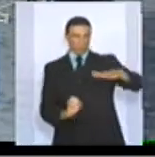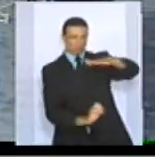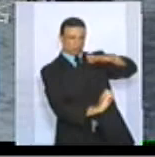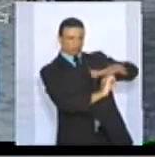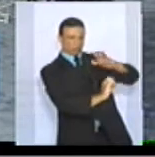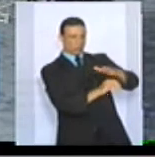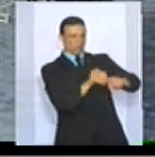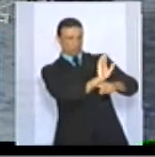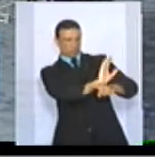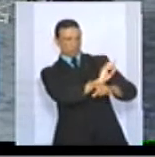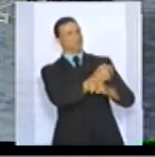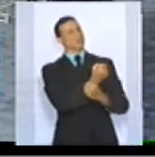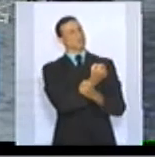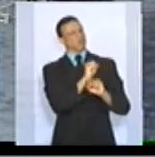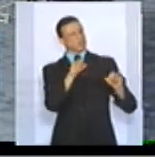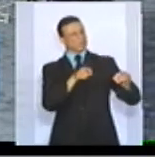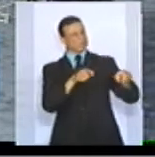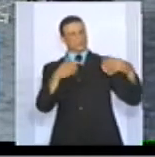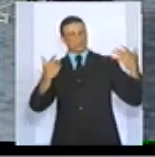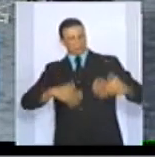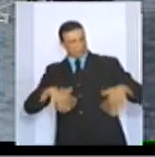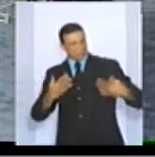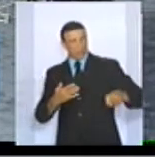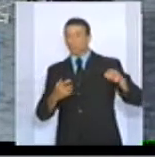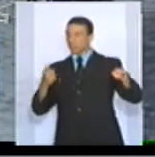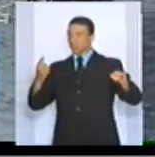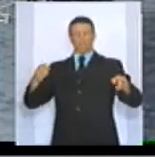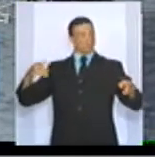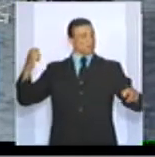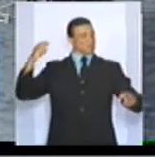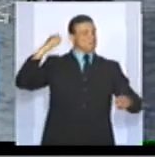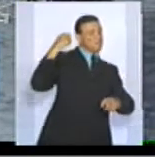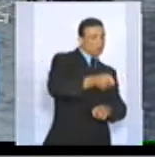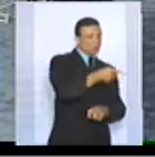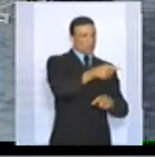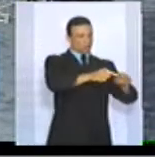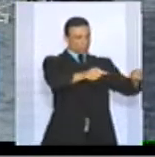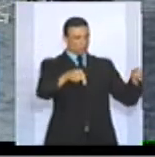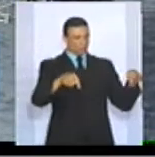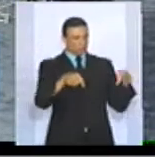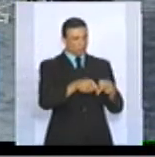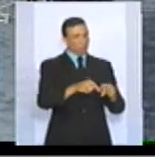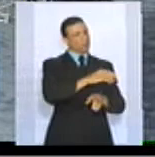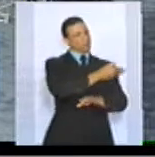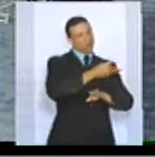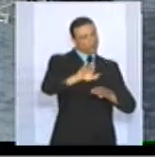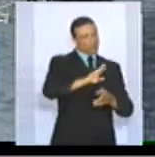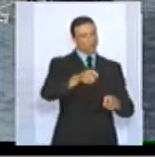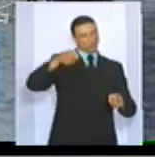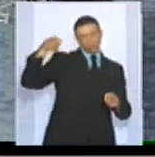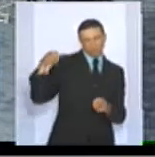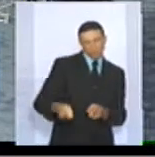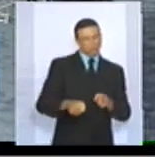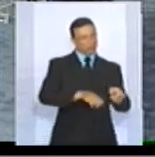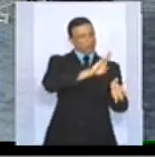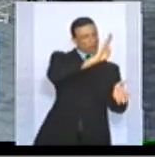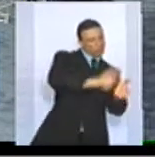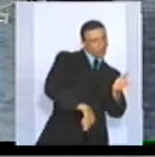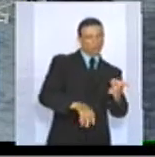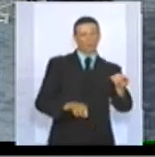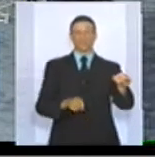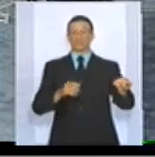estúdios cinematográficos, a se desfazerem das salas de exibição que elas mantinham. Portanto, obrigou a quebra da